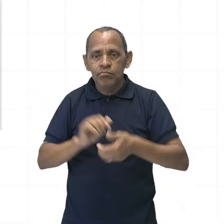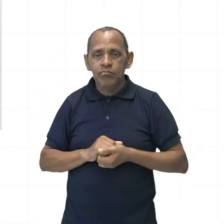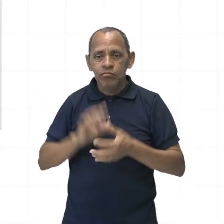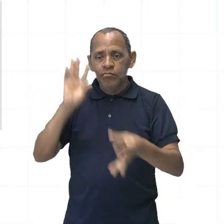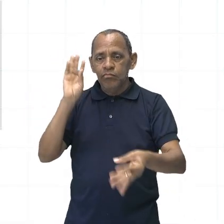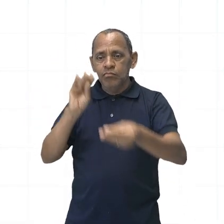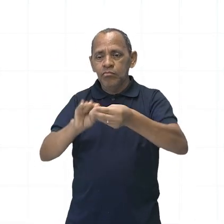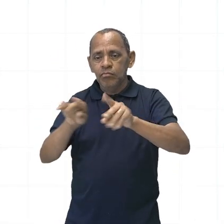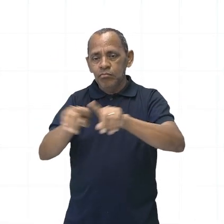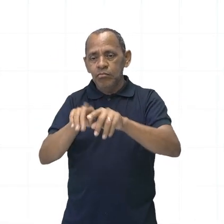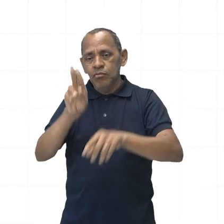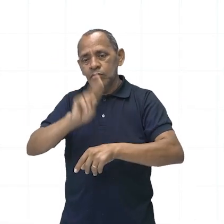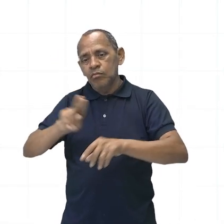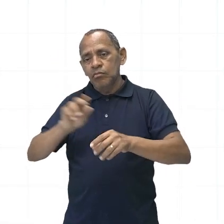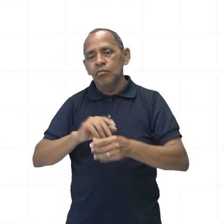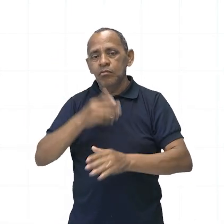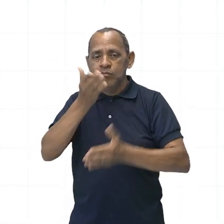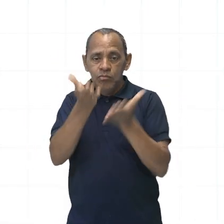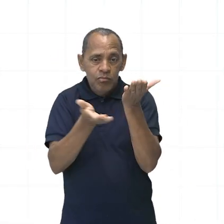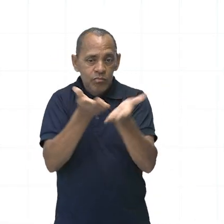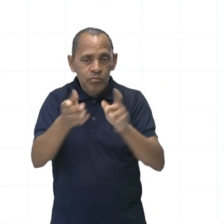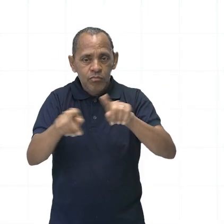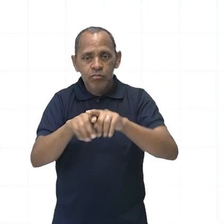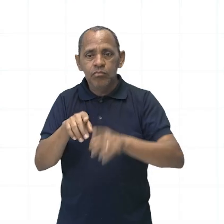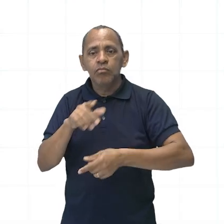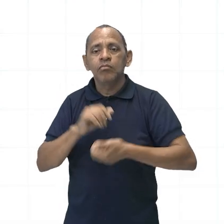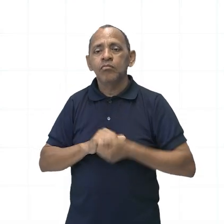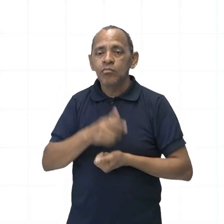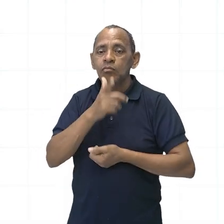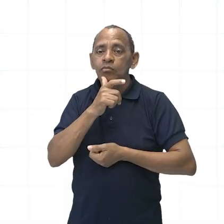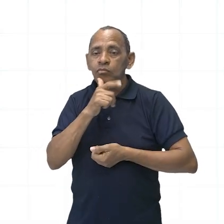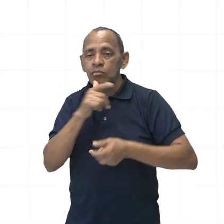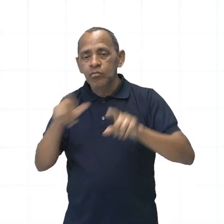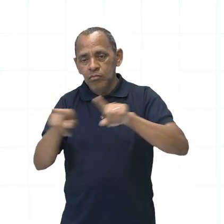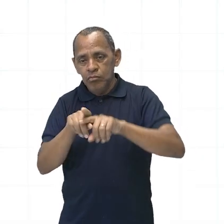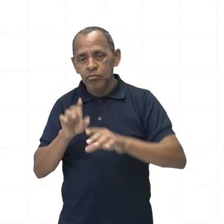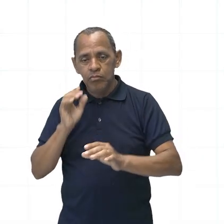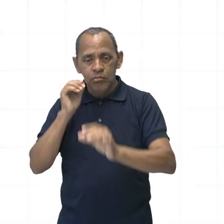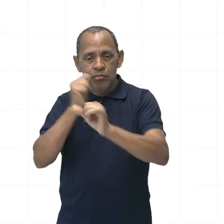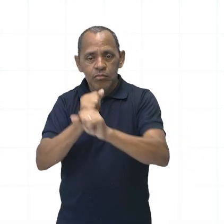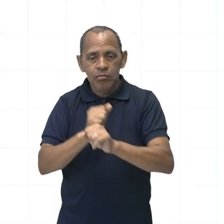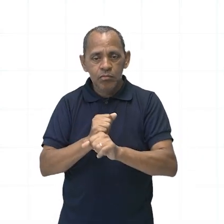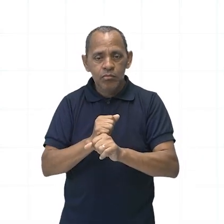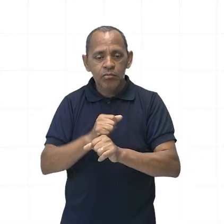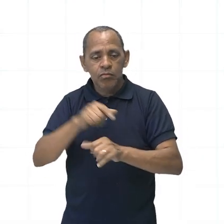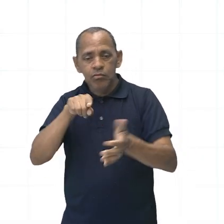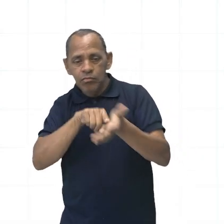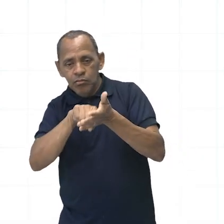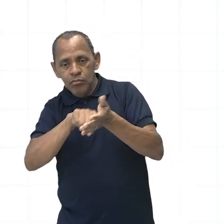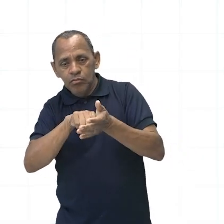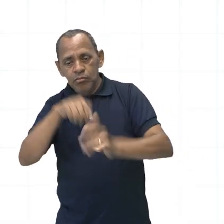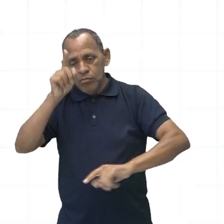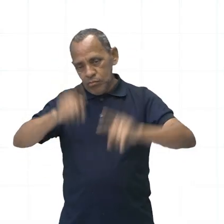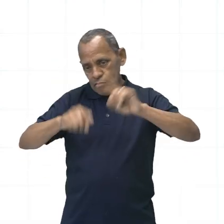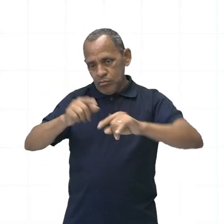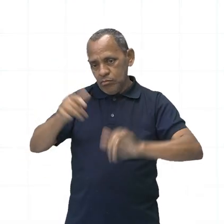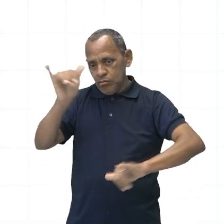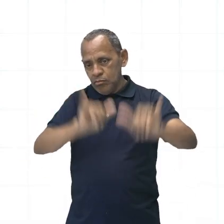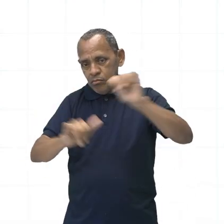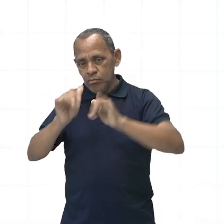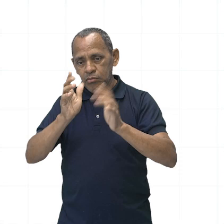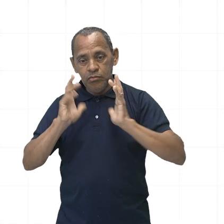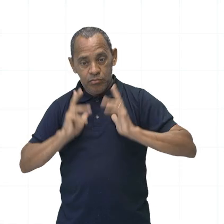precisos para a síntese. É usado no tratamento de águas, realizando um cálculo de dosagens de produtos químicos